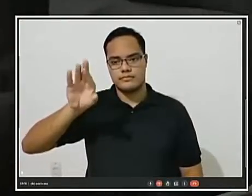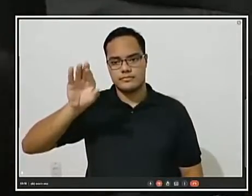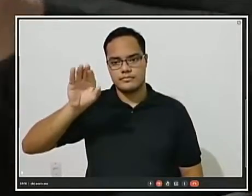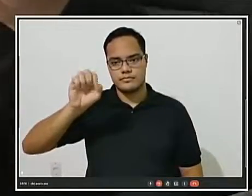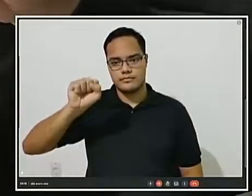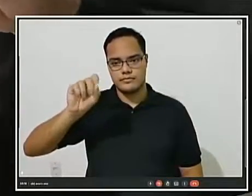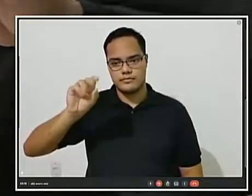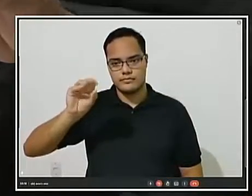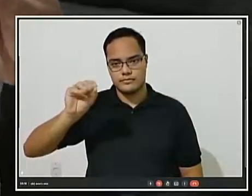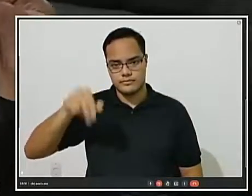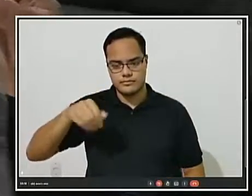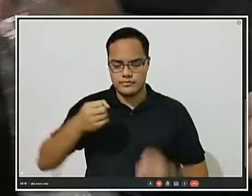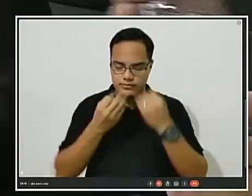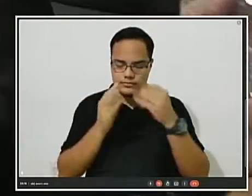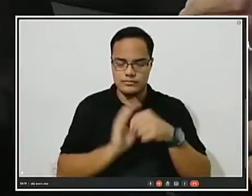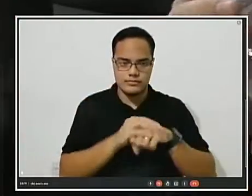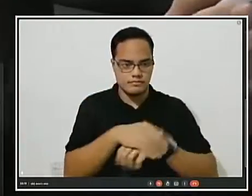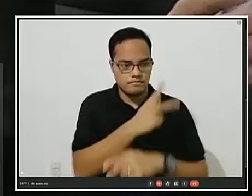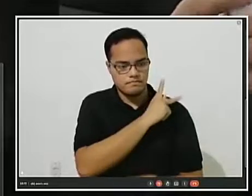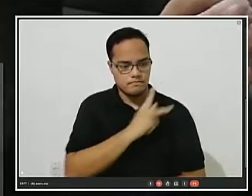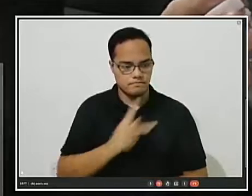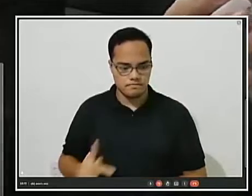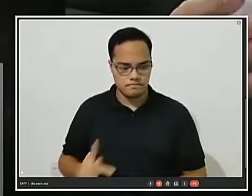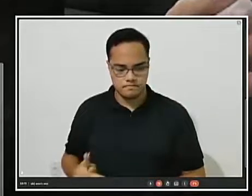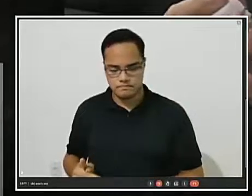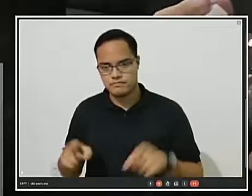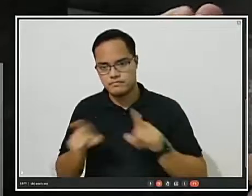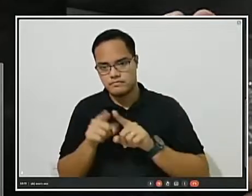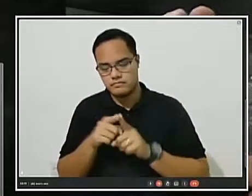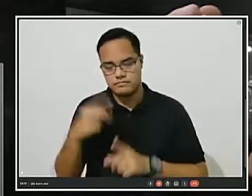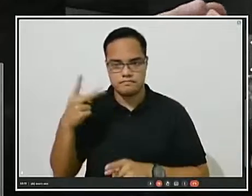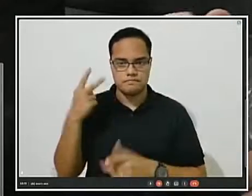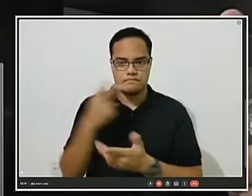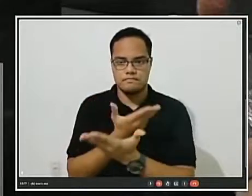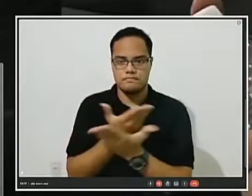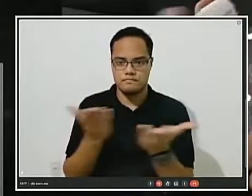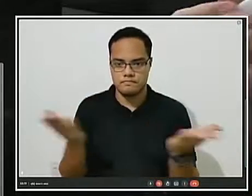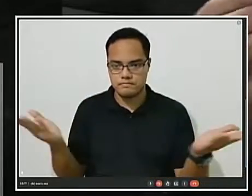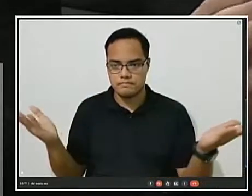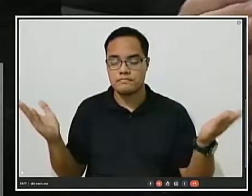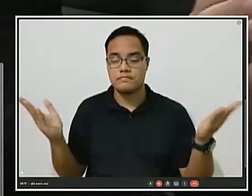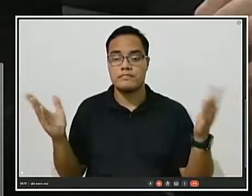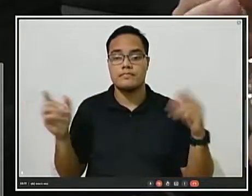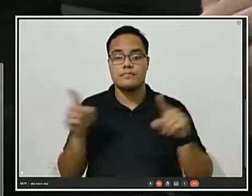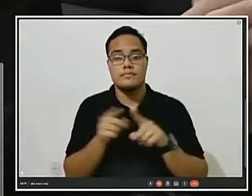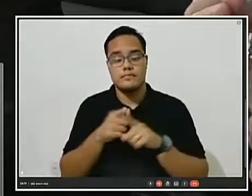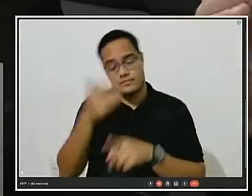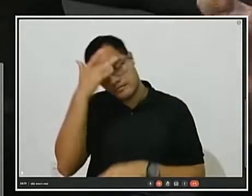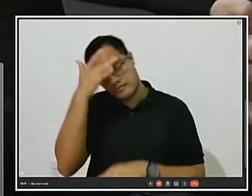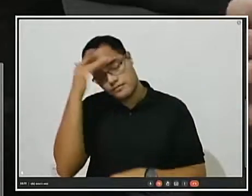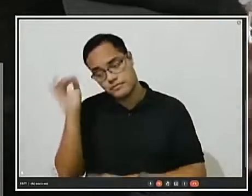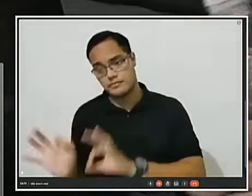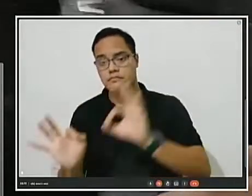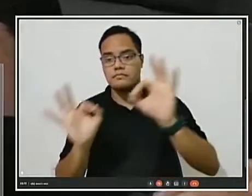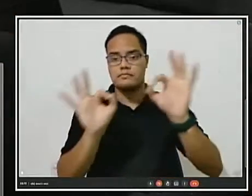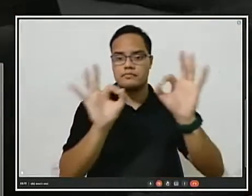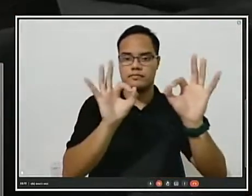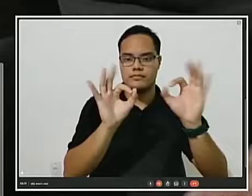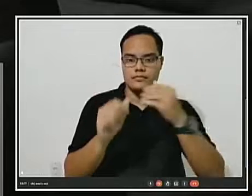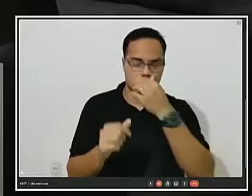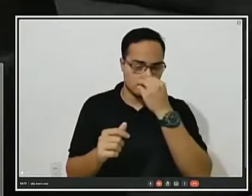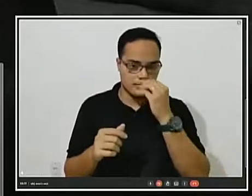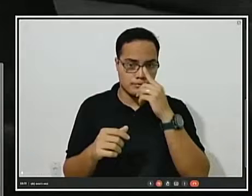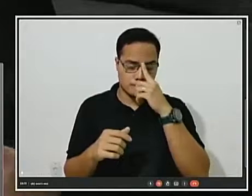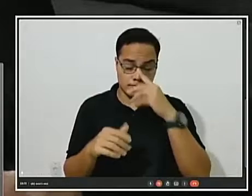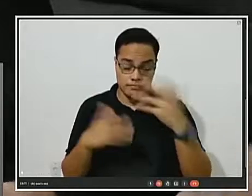boa noite demais vereadores Boa noite a todos que nos acompanhe então assim só para deixar registrado a Quina nas